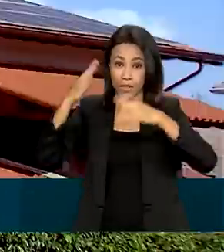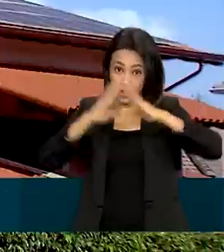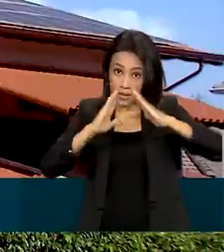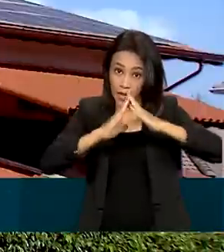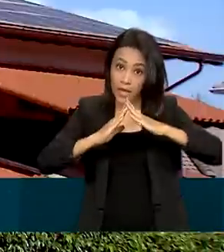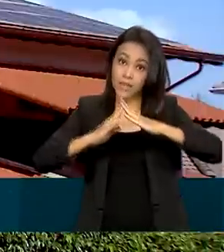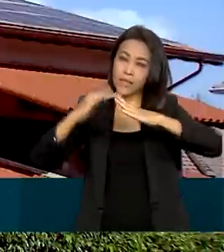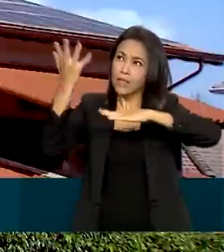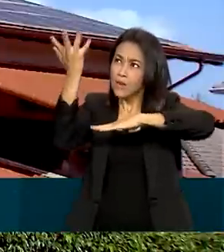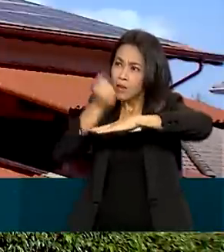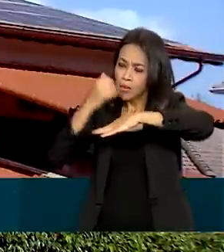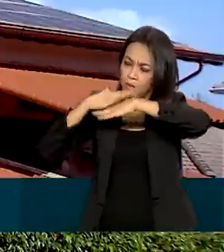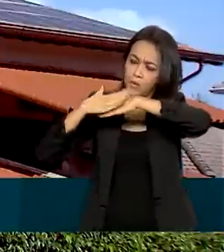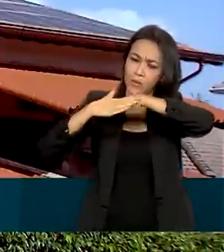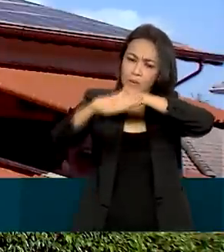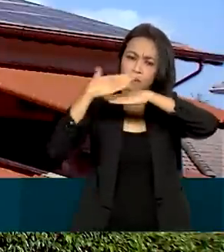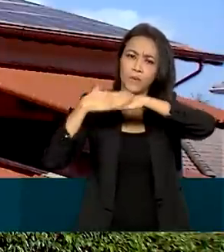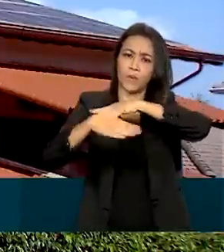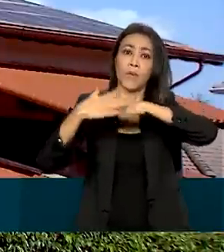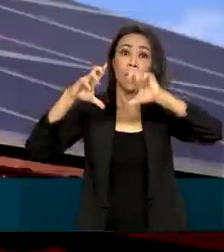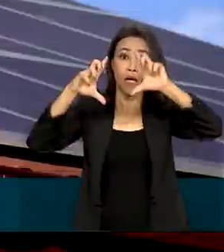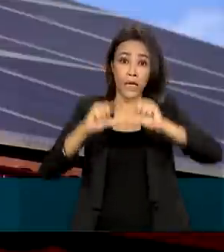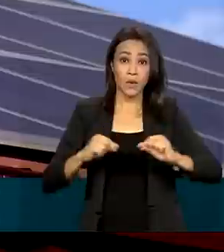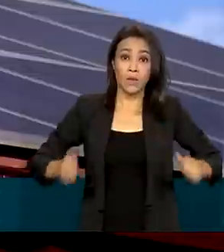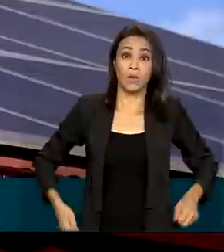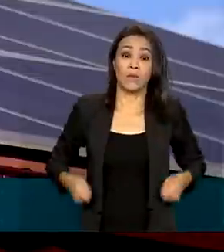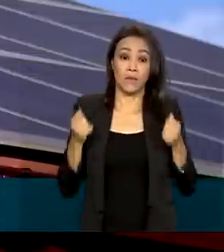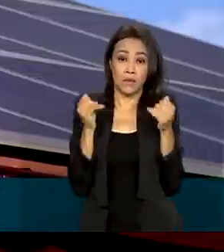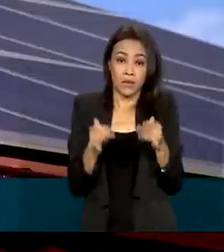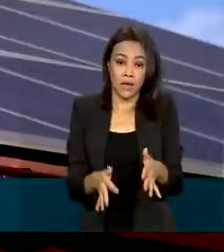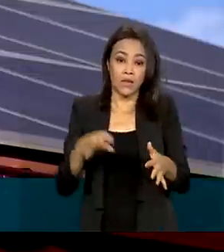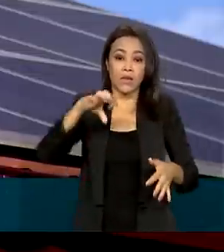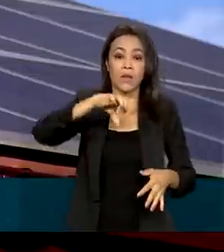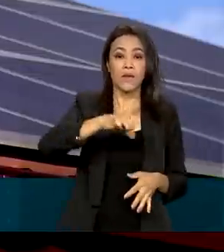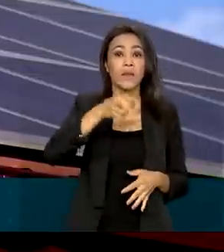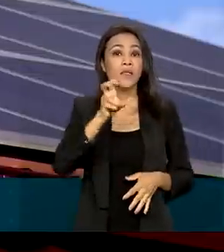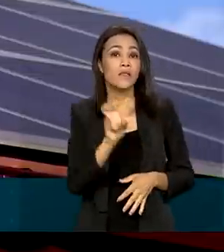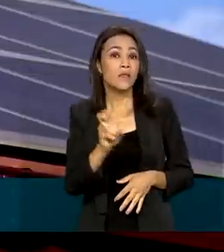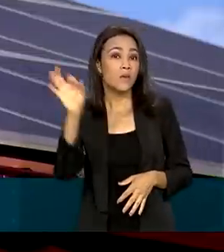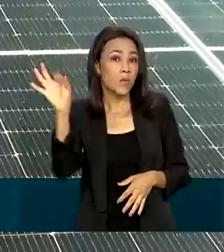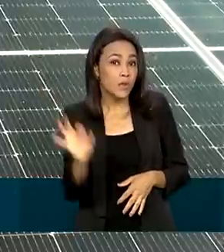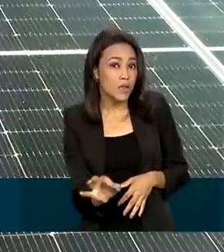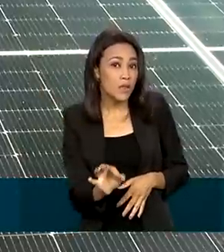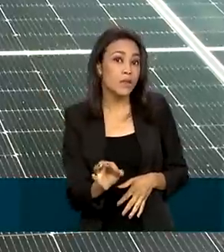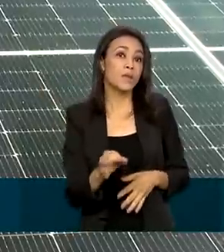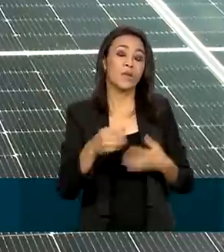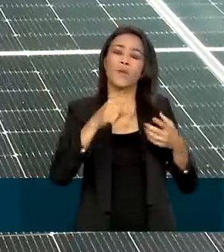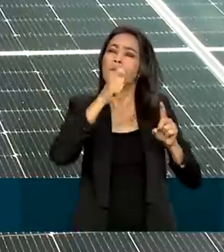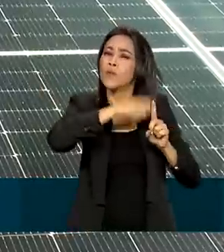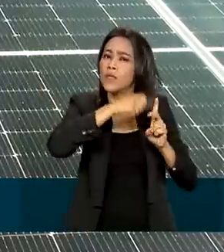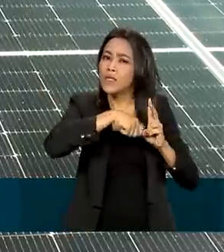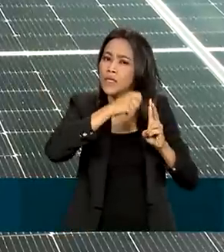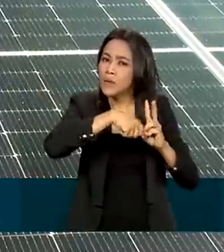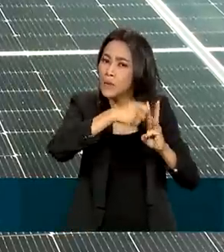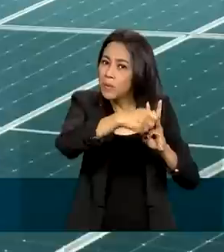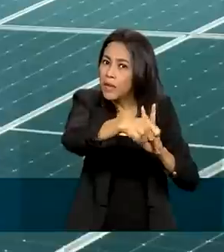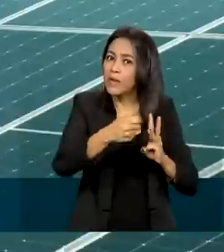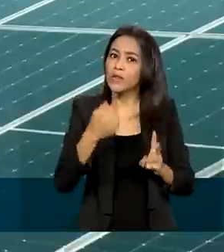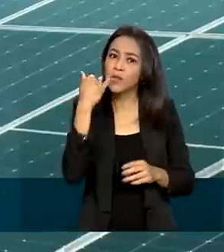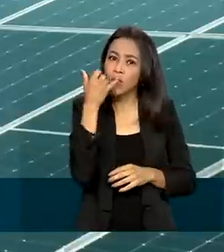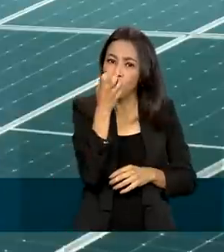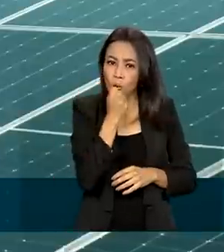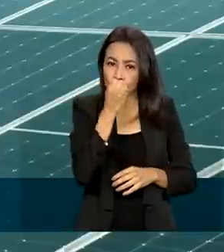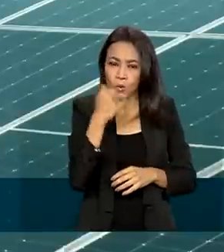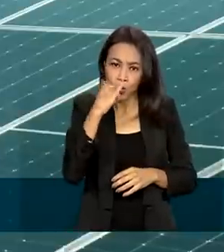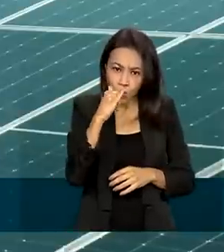residencial pode reduzir em até 95% o valor da tarifa mensal de consumo de energia. A